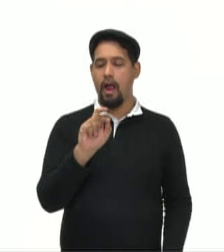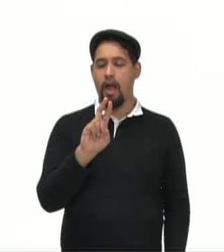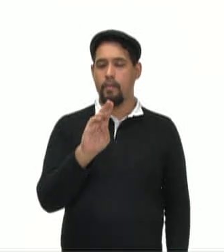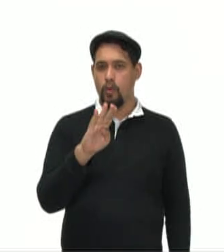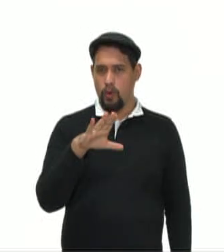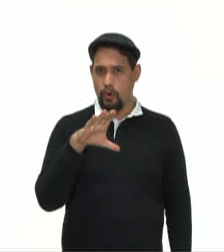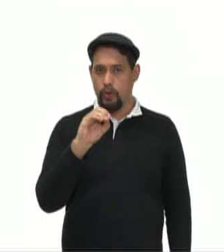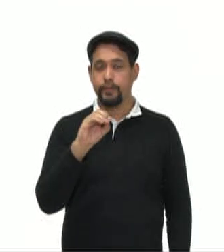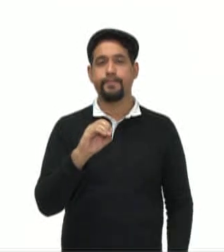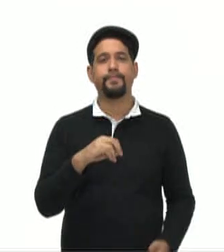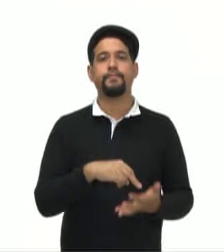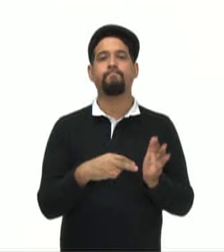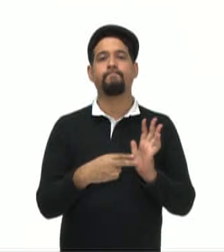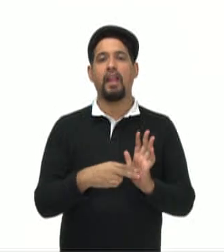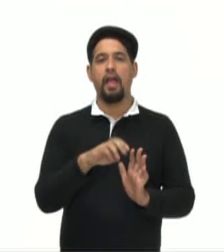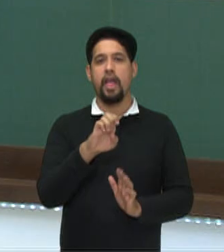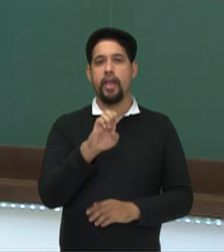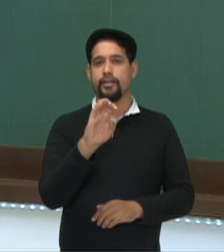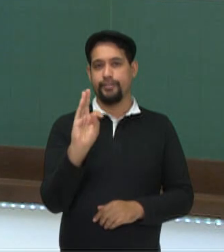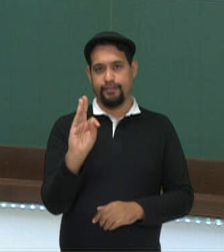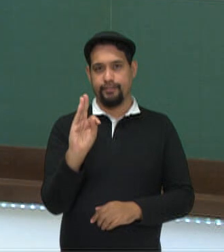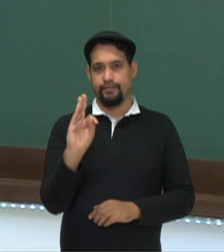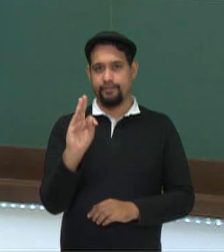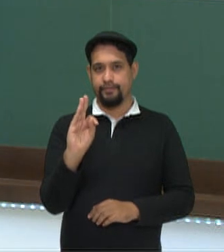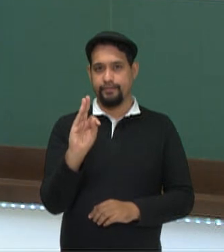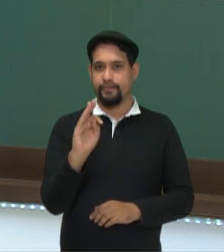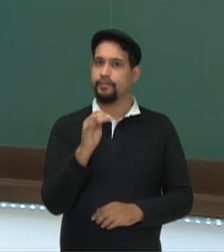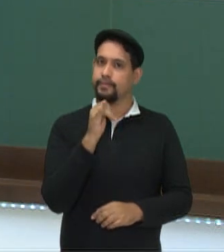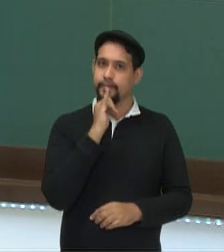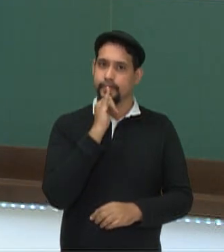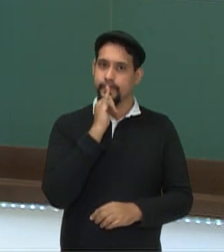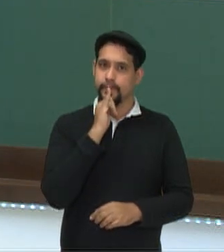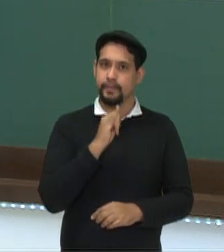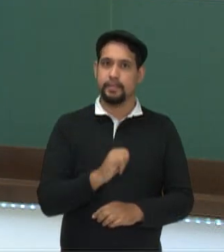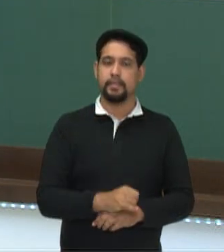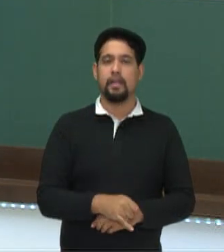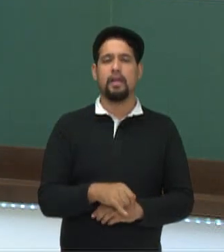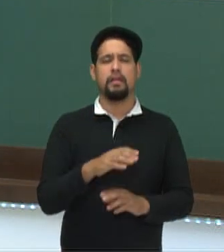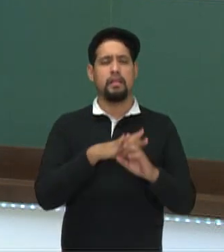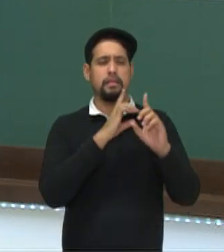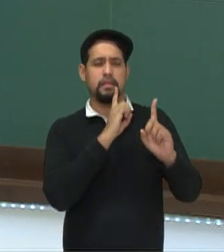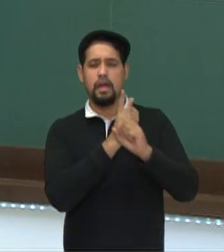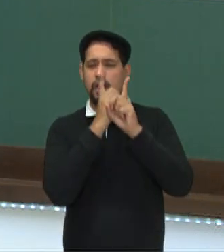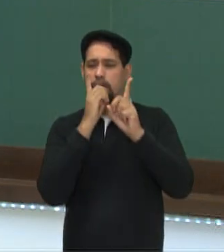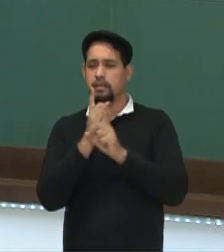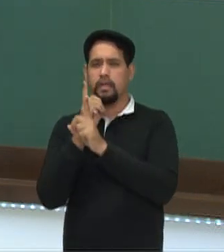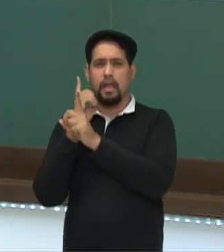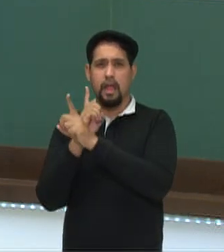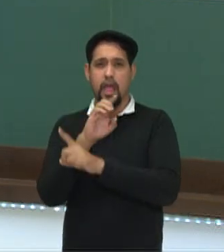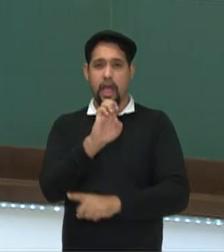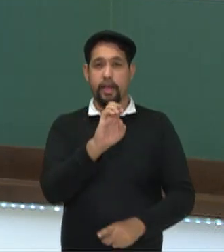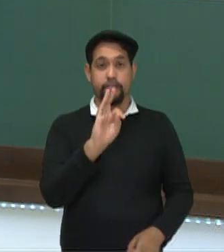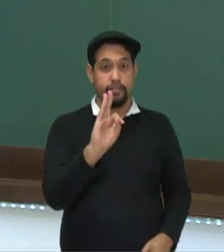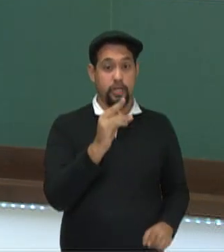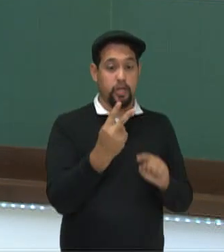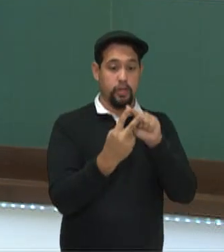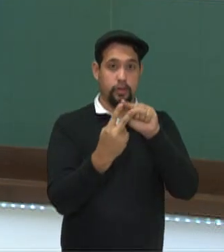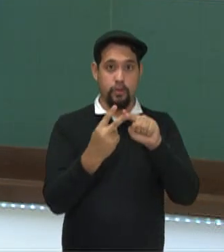então o prefixo é et. 2 carbonos, o prefixo que identifica 2 carbonos é